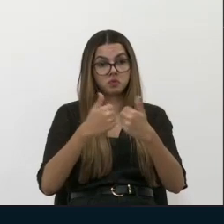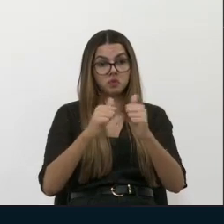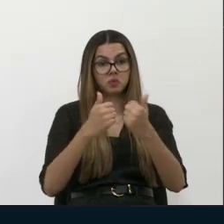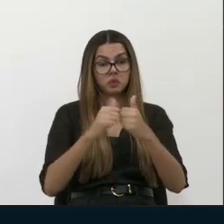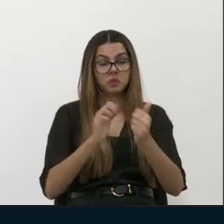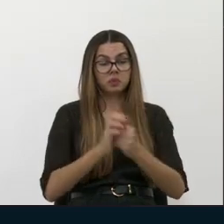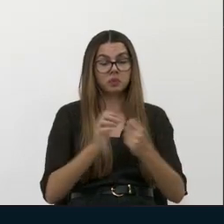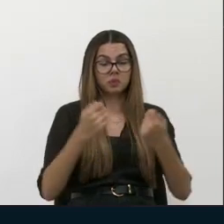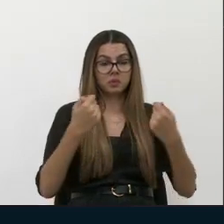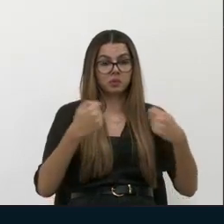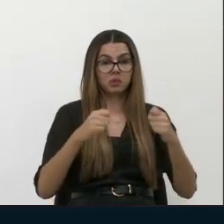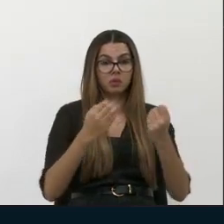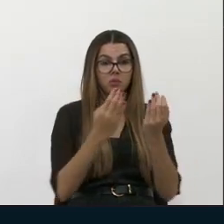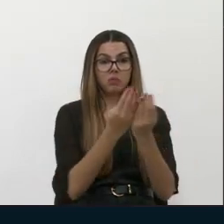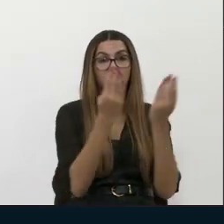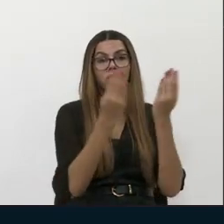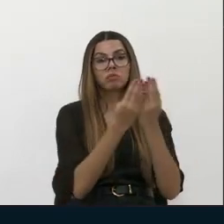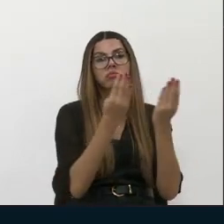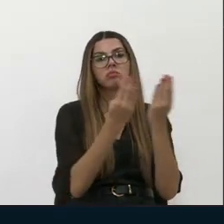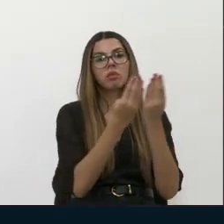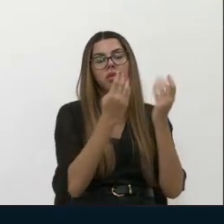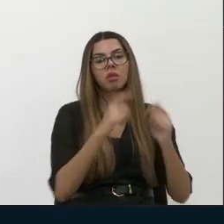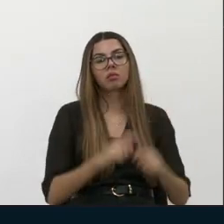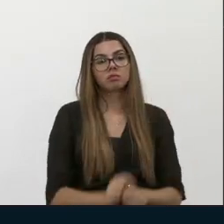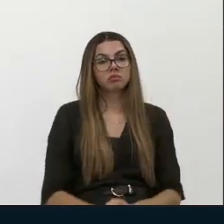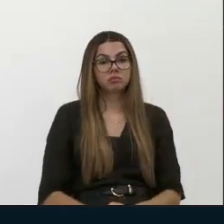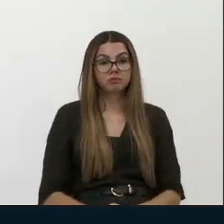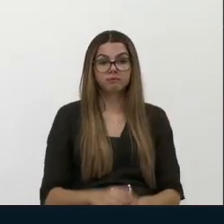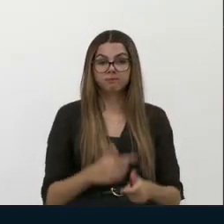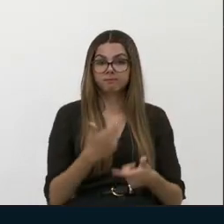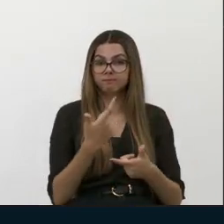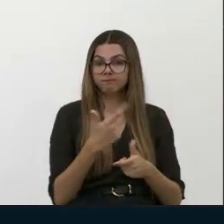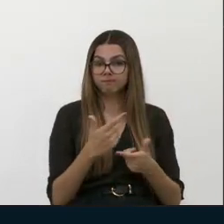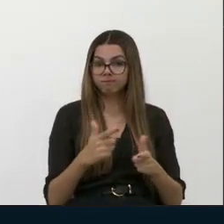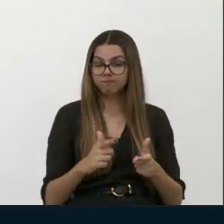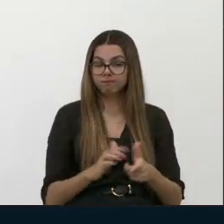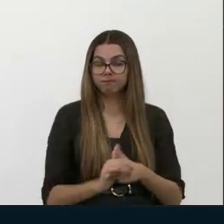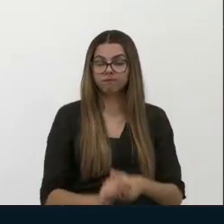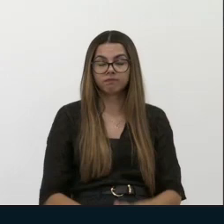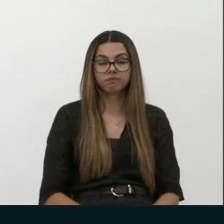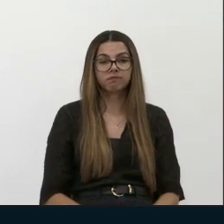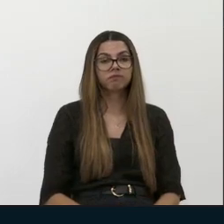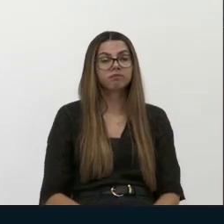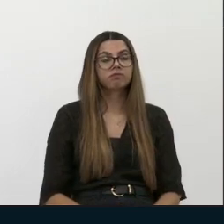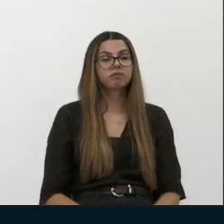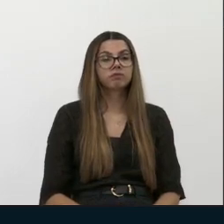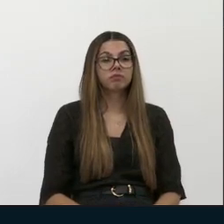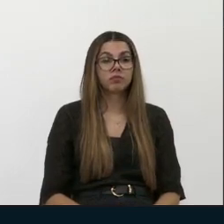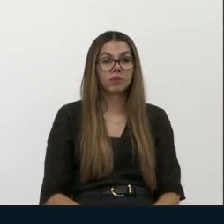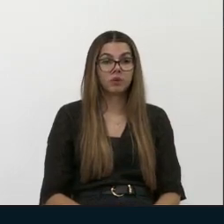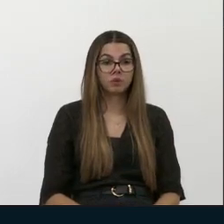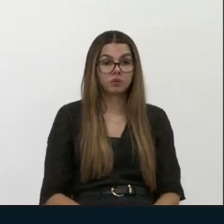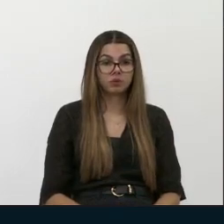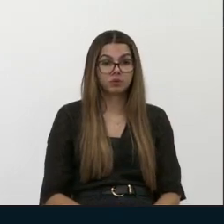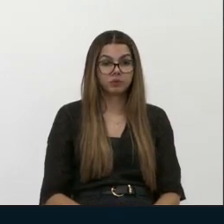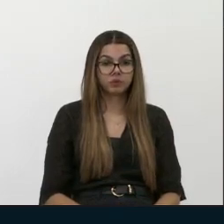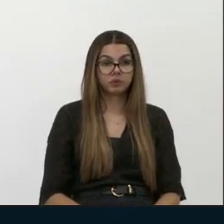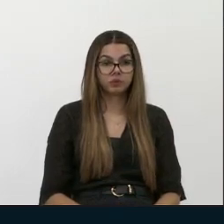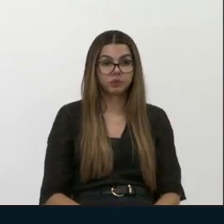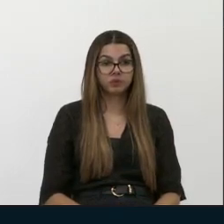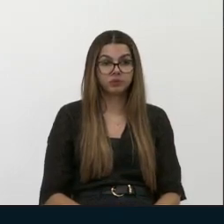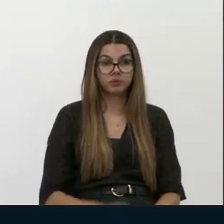haver na região de Bom Sucesso também não foi feito. E pasmem, senhoras e senhores, o pior de tudo isso é na região